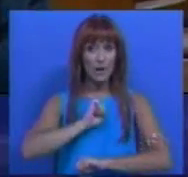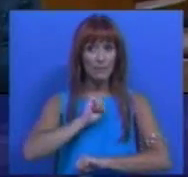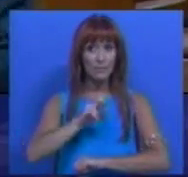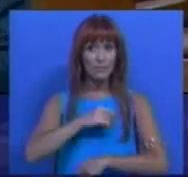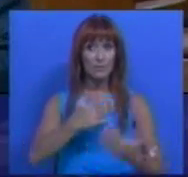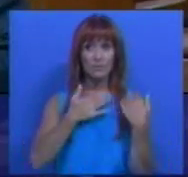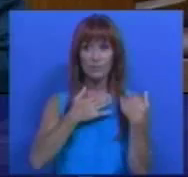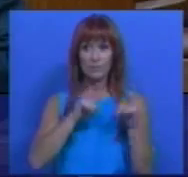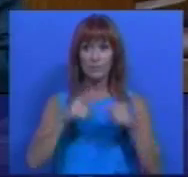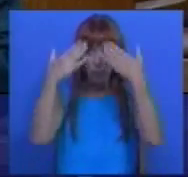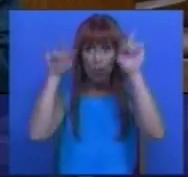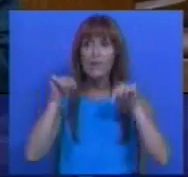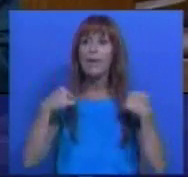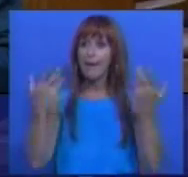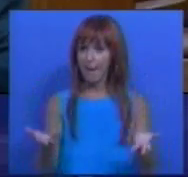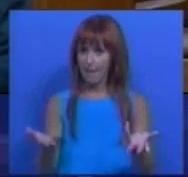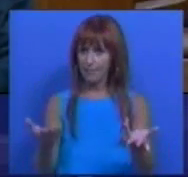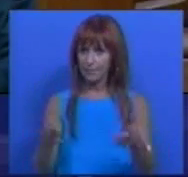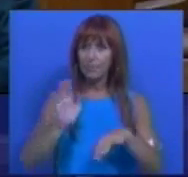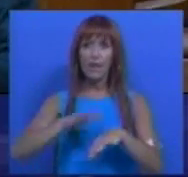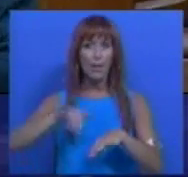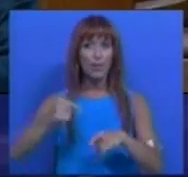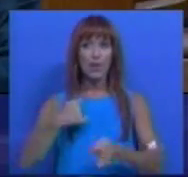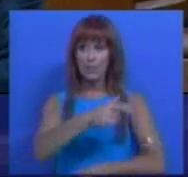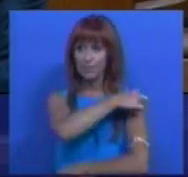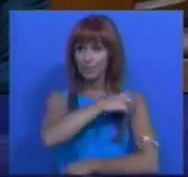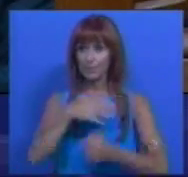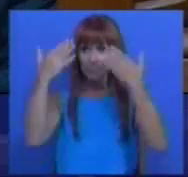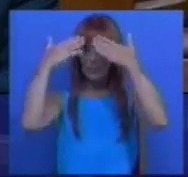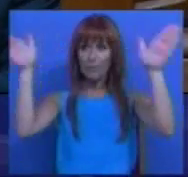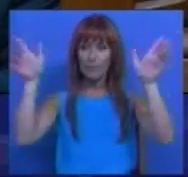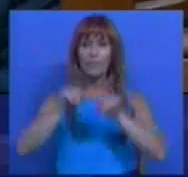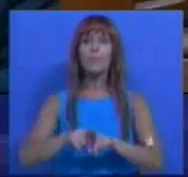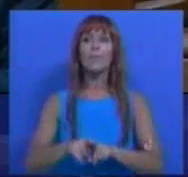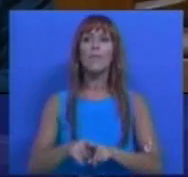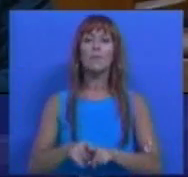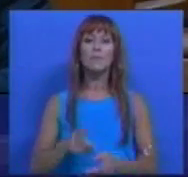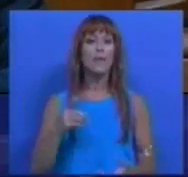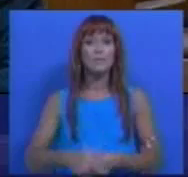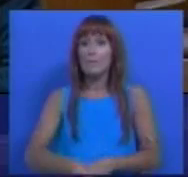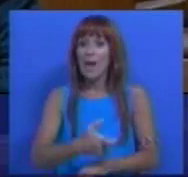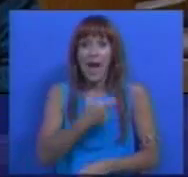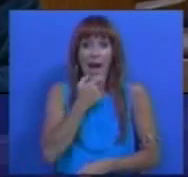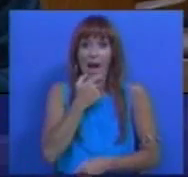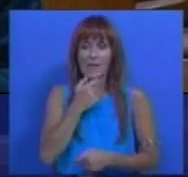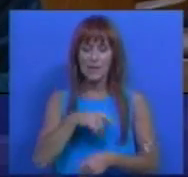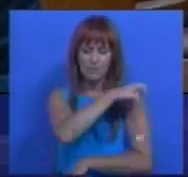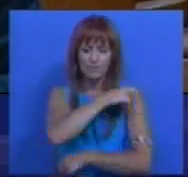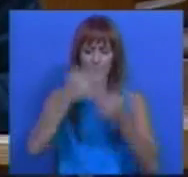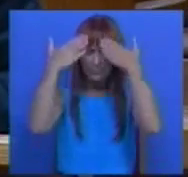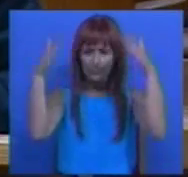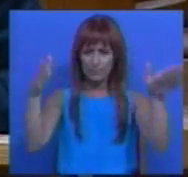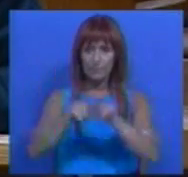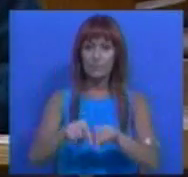nossa responsabilidade democrática. É por isso, em nome da democracia e só em nome da